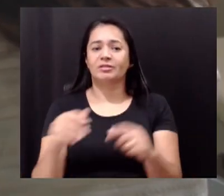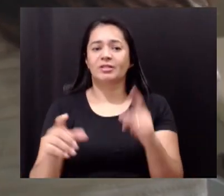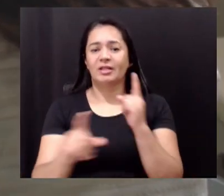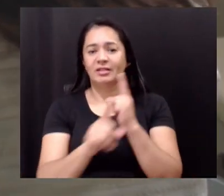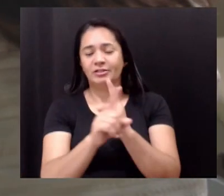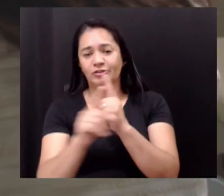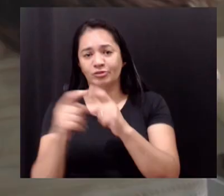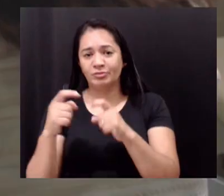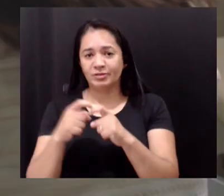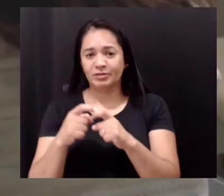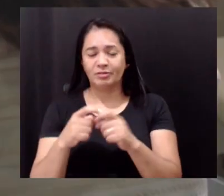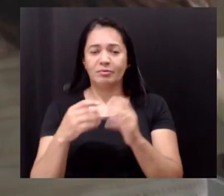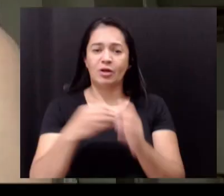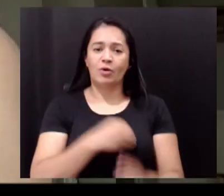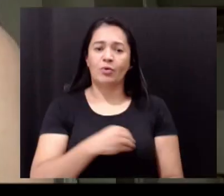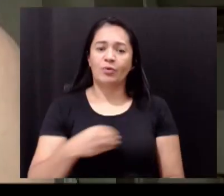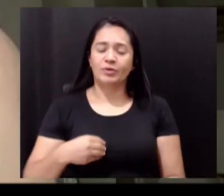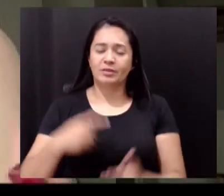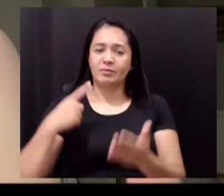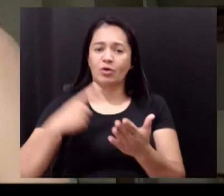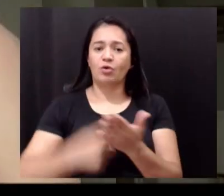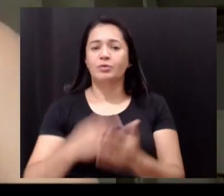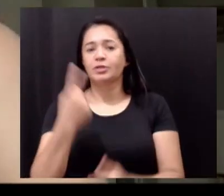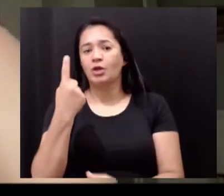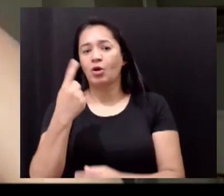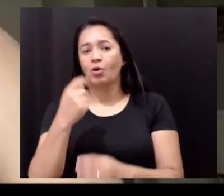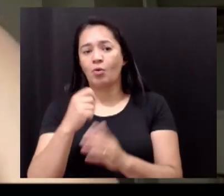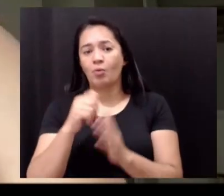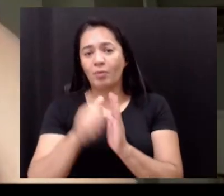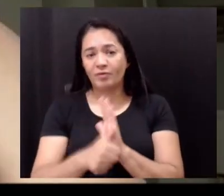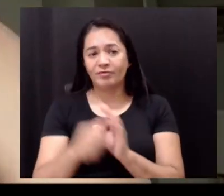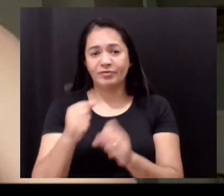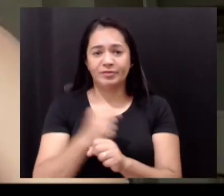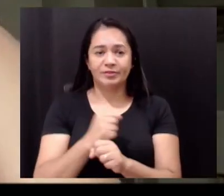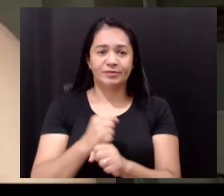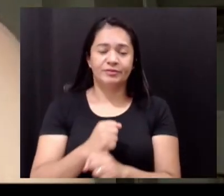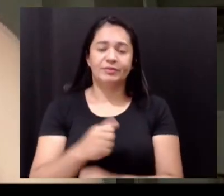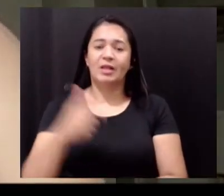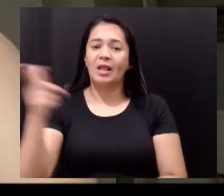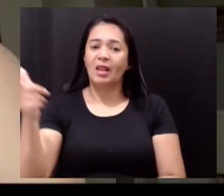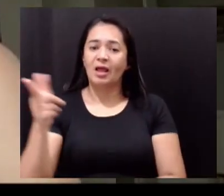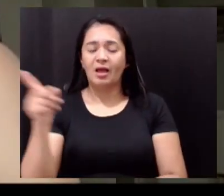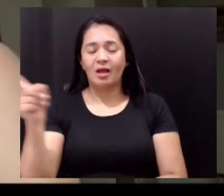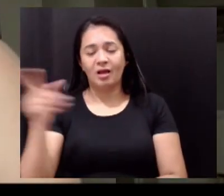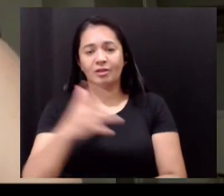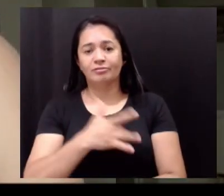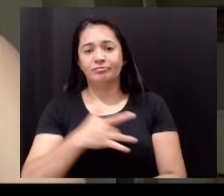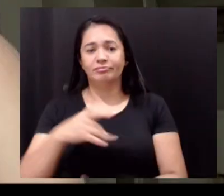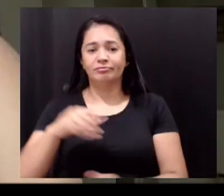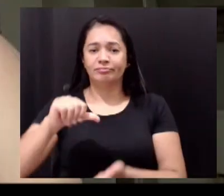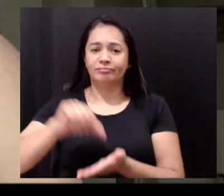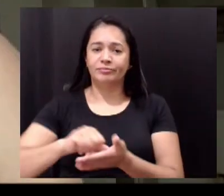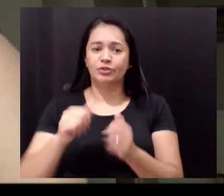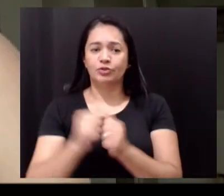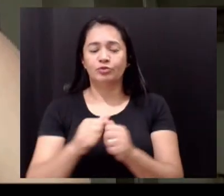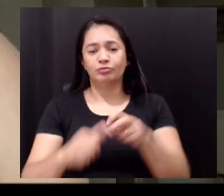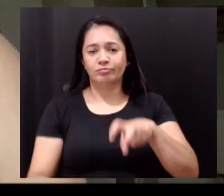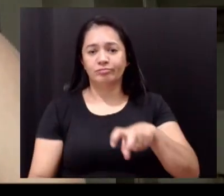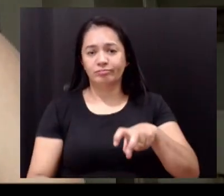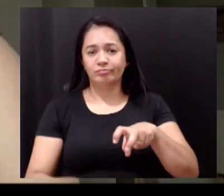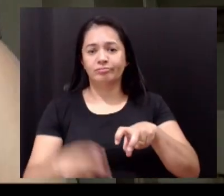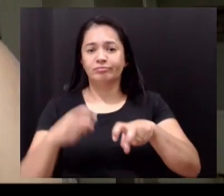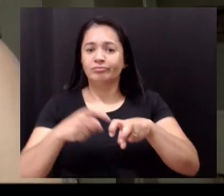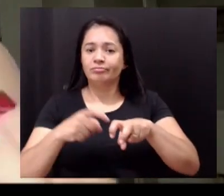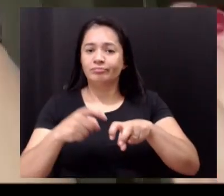Uma vez por ano, pelo menos, passe no médico, no posto de saúde, com o ginecologista ou até mesmo clínico geral. Faça os seus exames